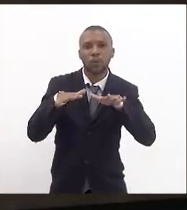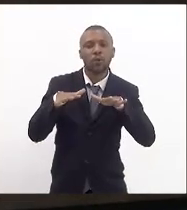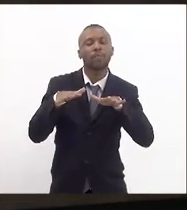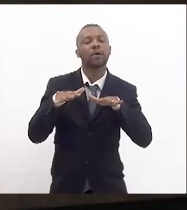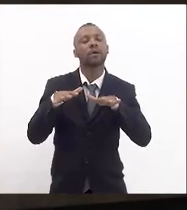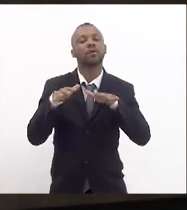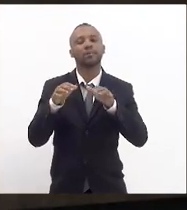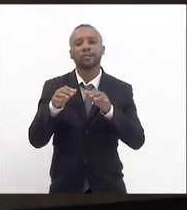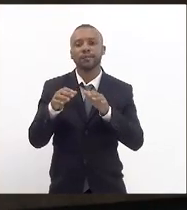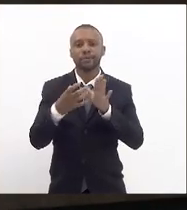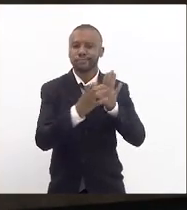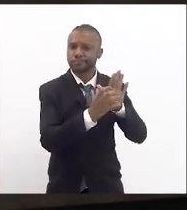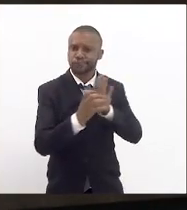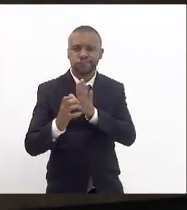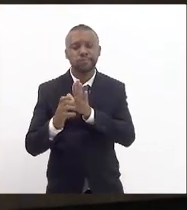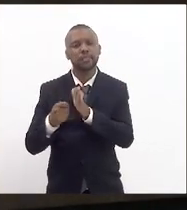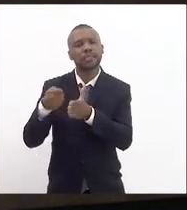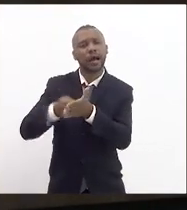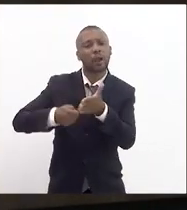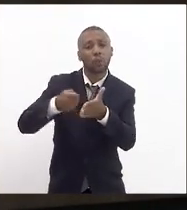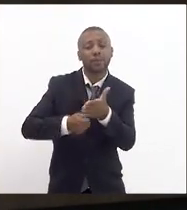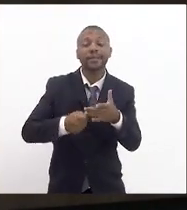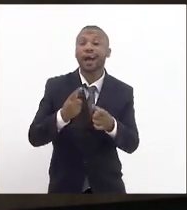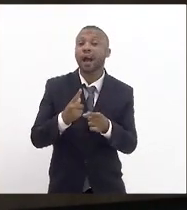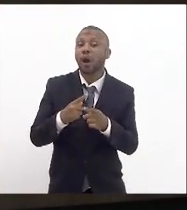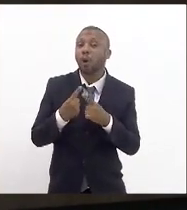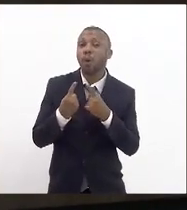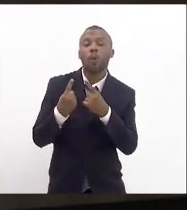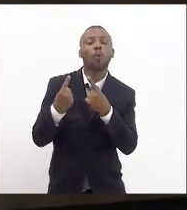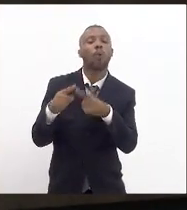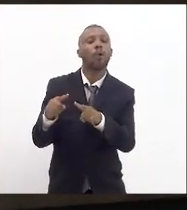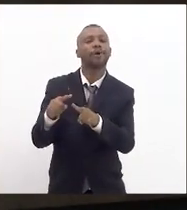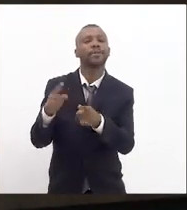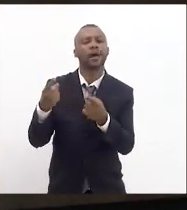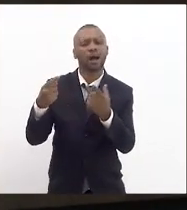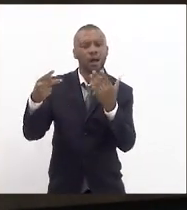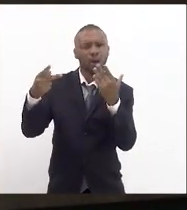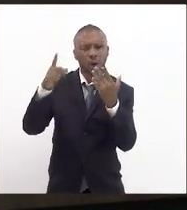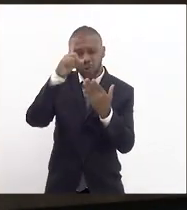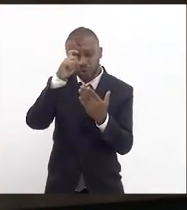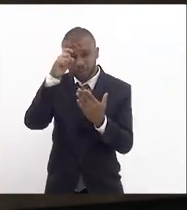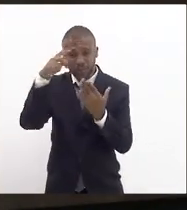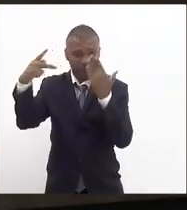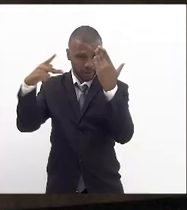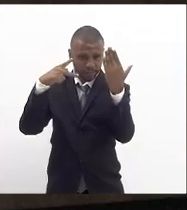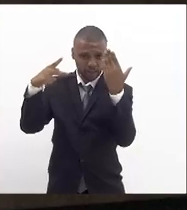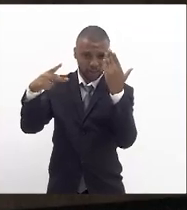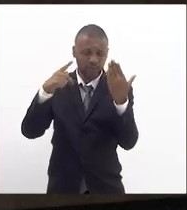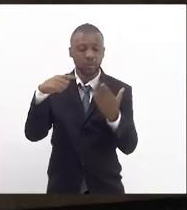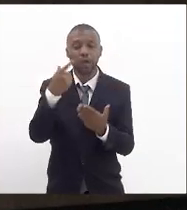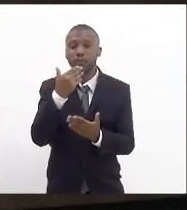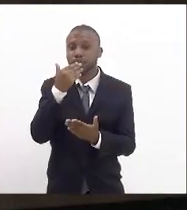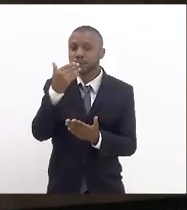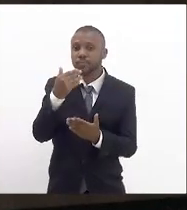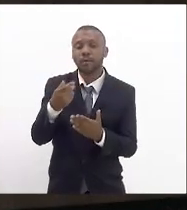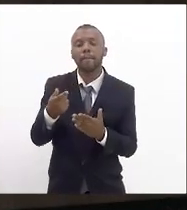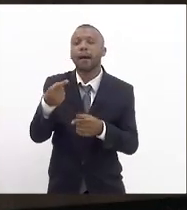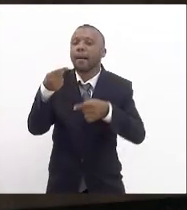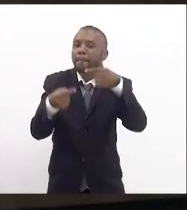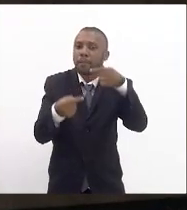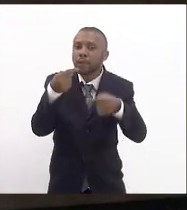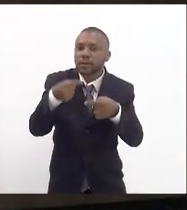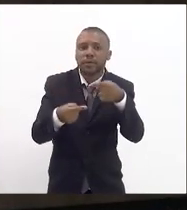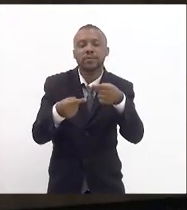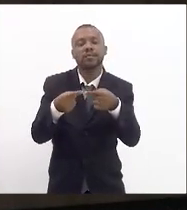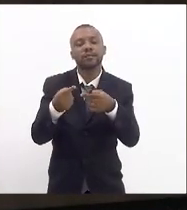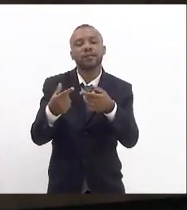Saúde Mental e da Luta Antimanicomial, onde a gente discutiu a política de cofinanciamento no Estado do Rio de Janeiro. Política que se iniciou com uma lei de